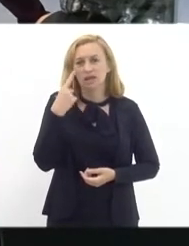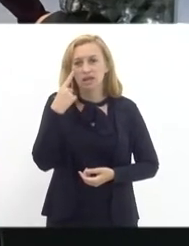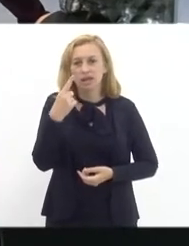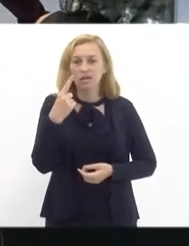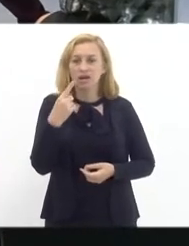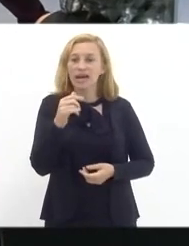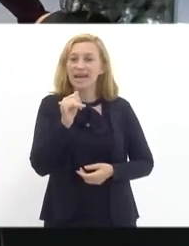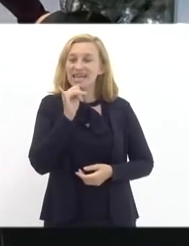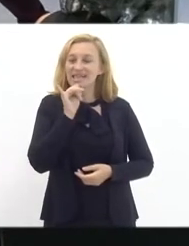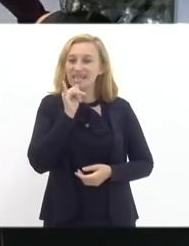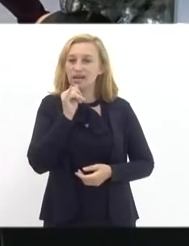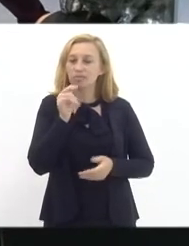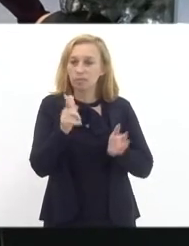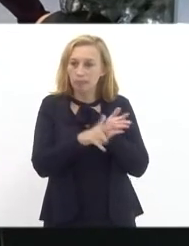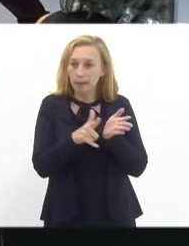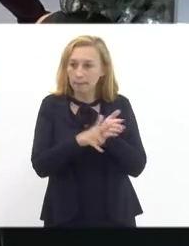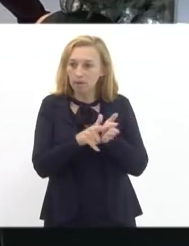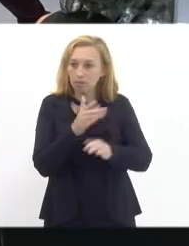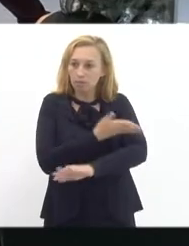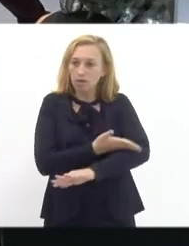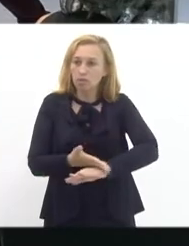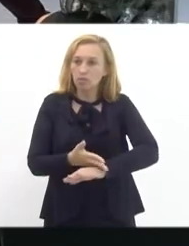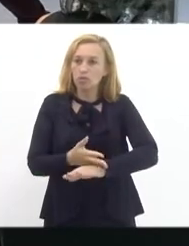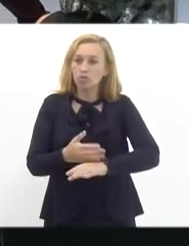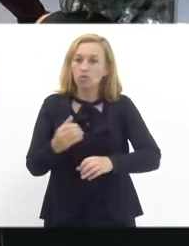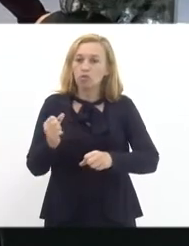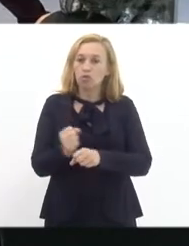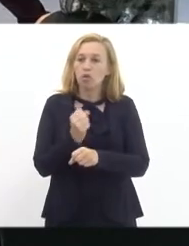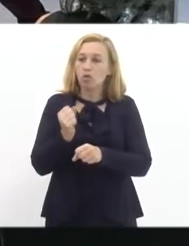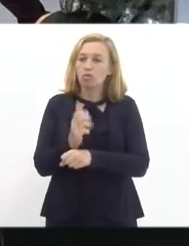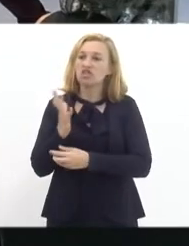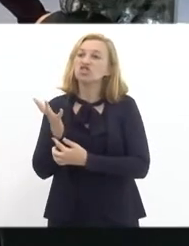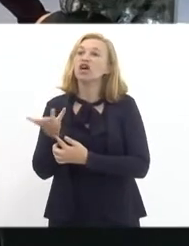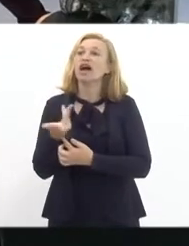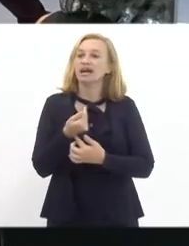de arte. Papel branco. Uma obra de arte.